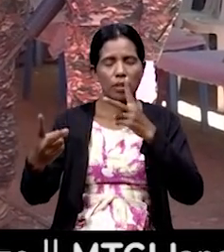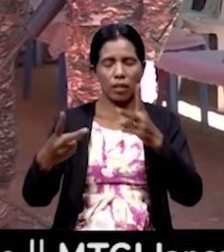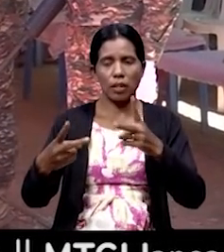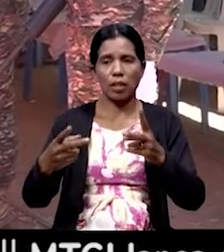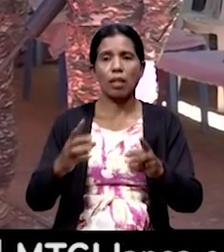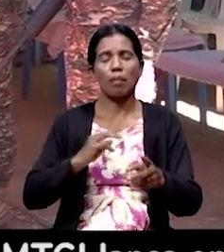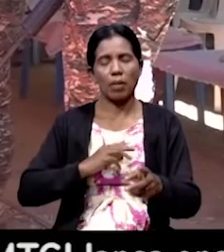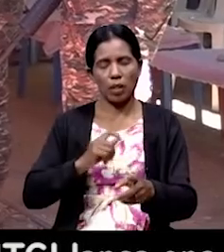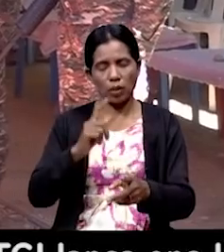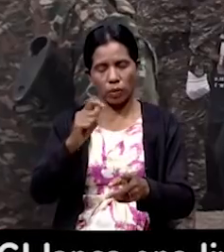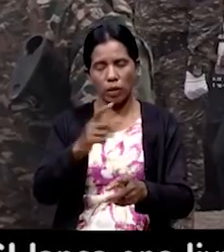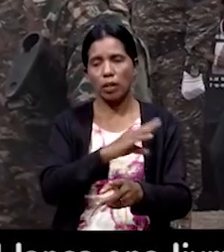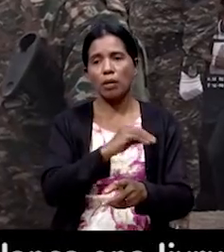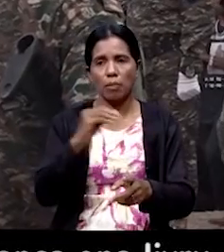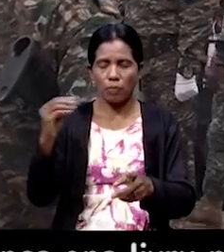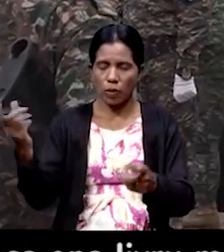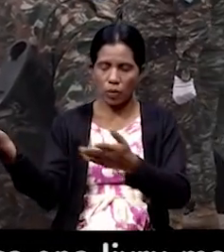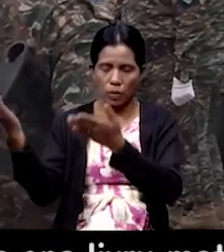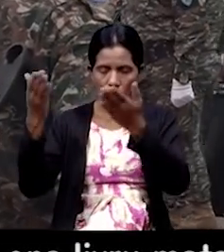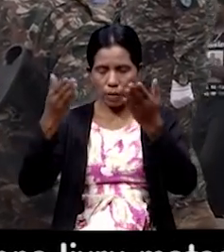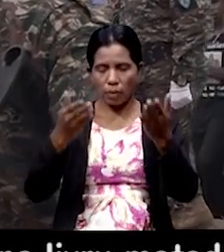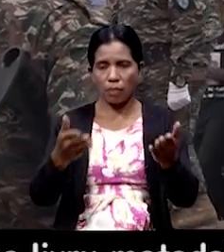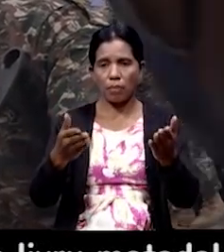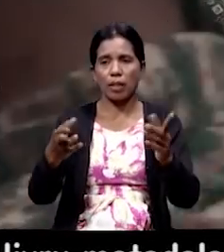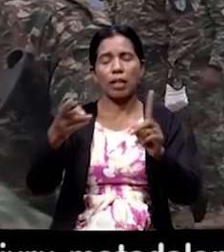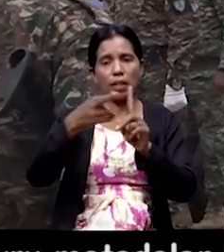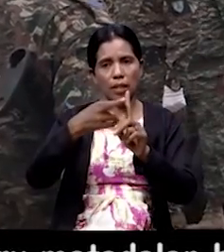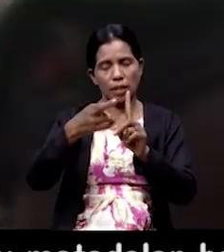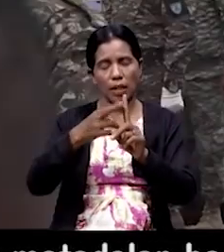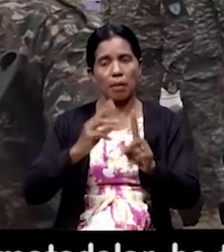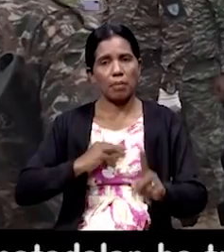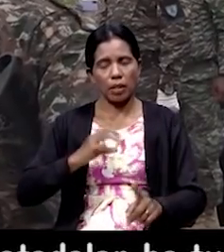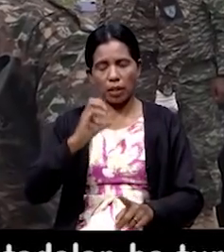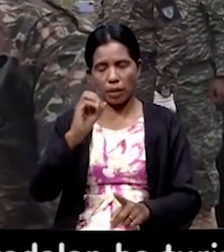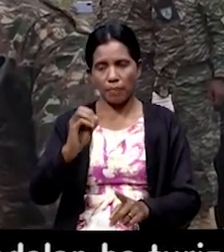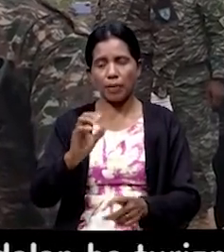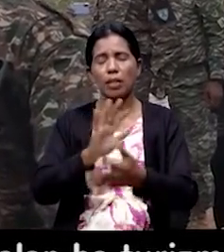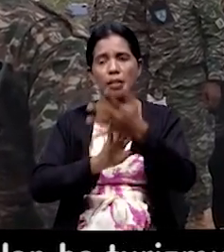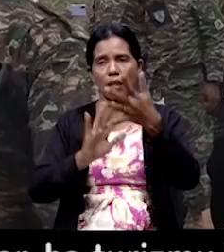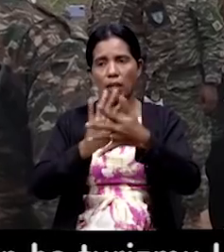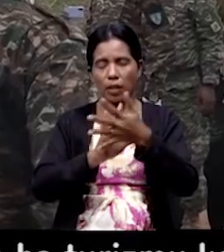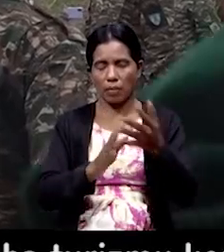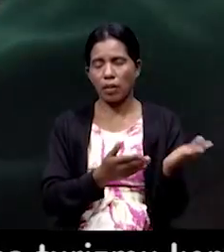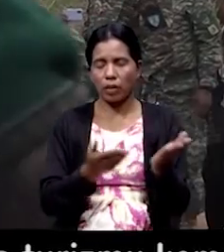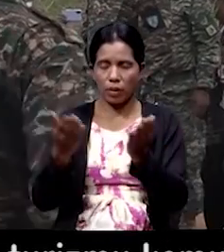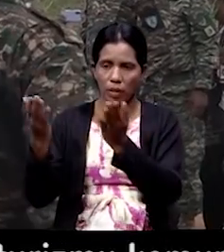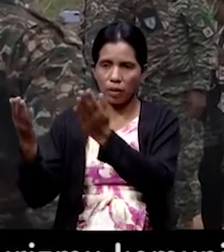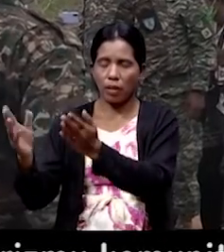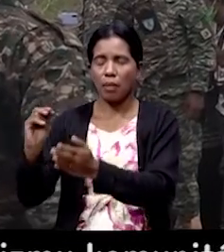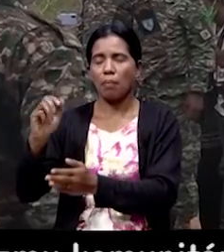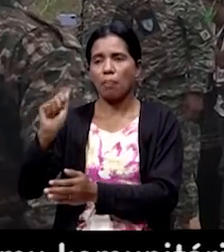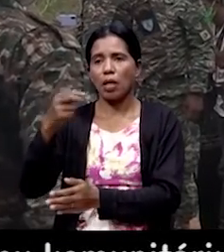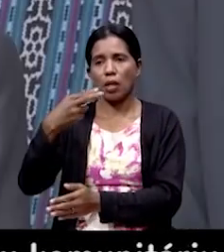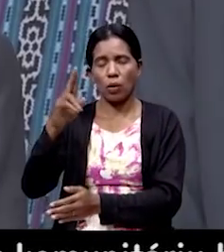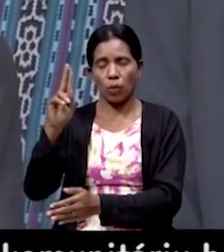mantutu hafoin mai halot iha jardim dos heróis da pátria metinaru. Cerimônia fúnebre ba saudoso mahunu bulere